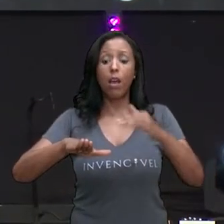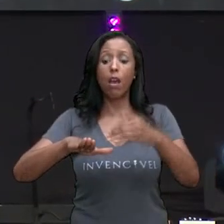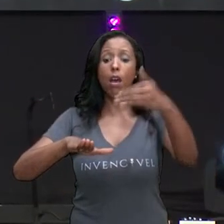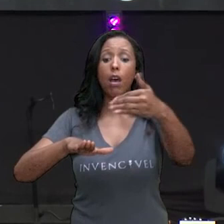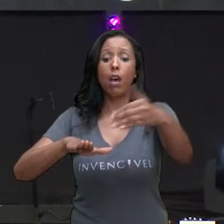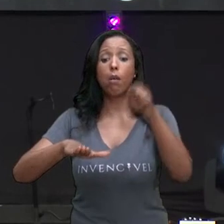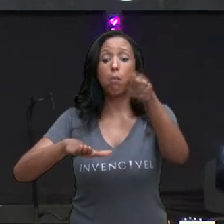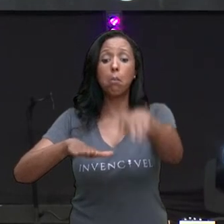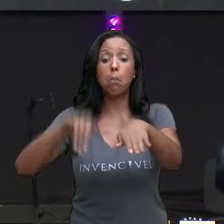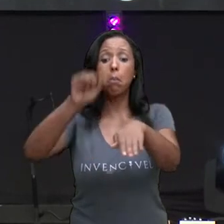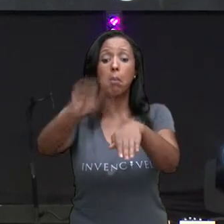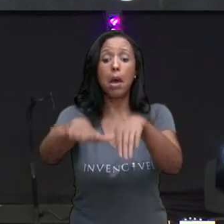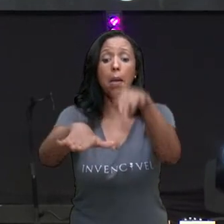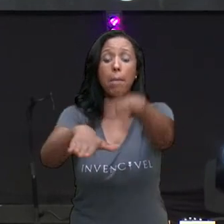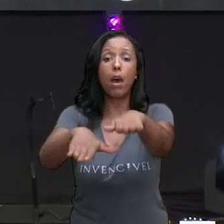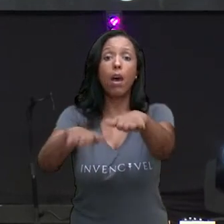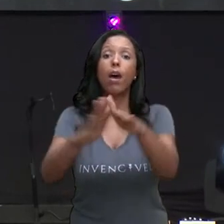Tem uns negócios para resolver, hein?